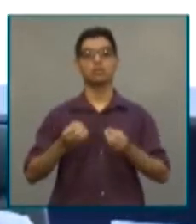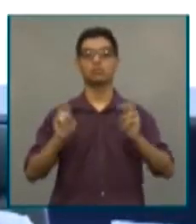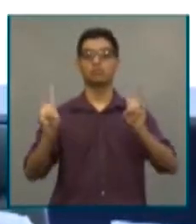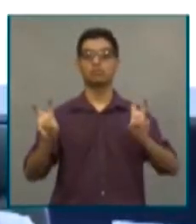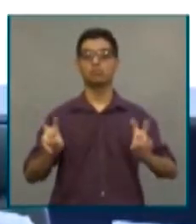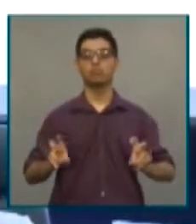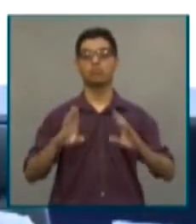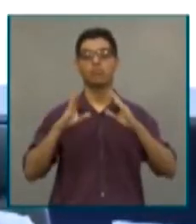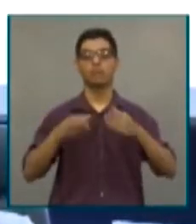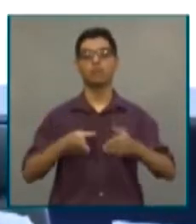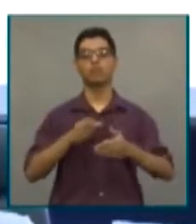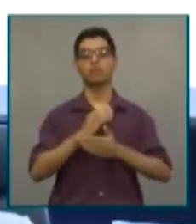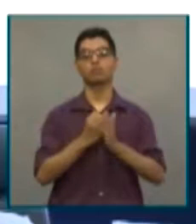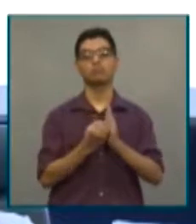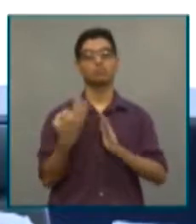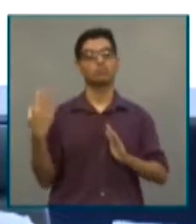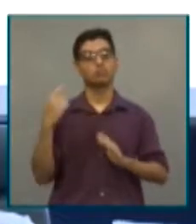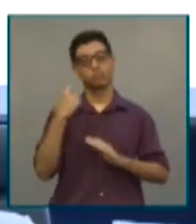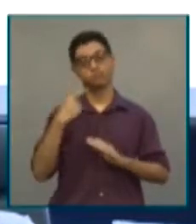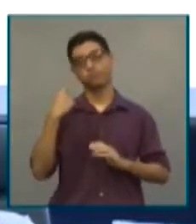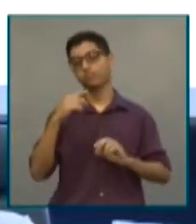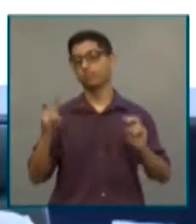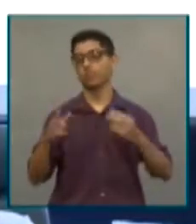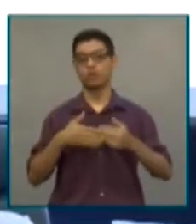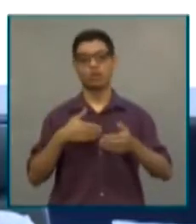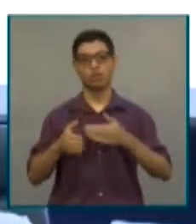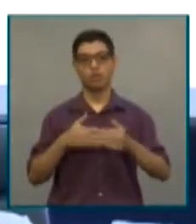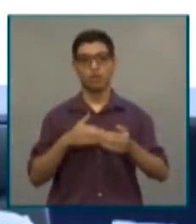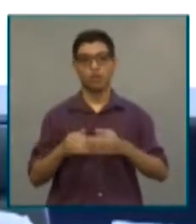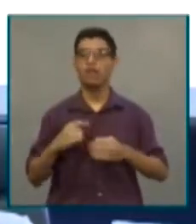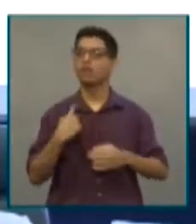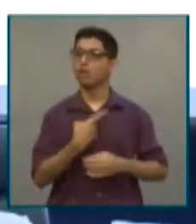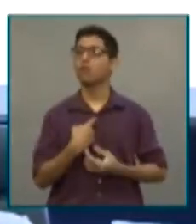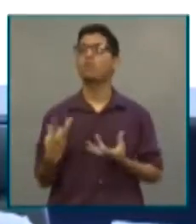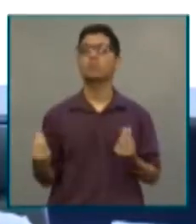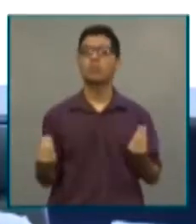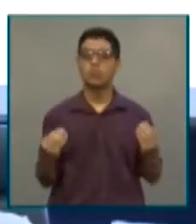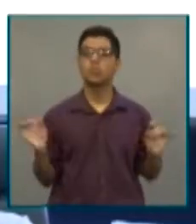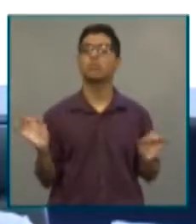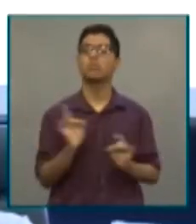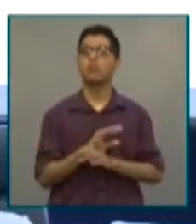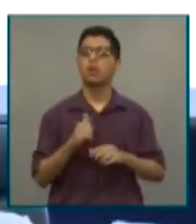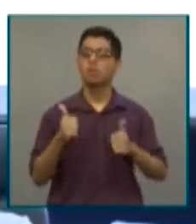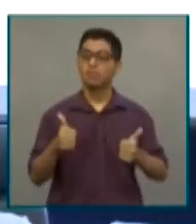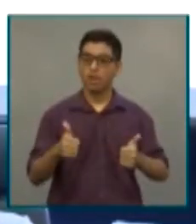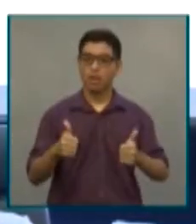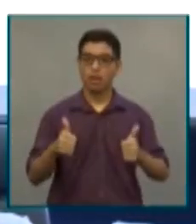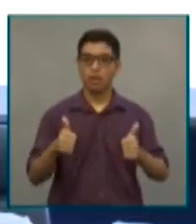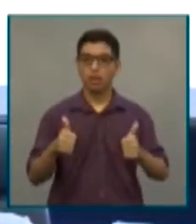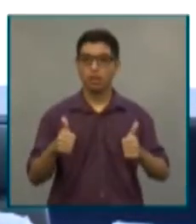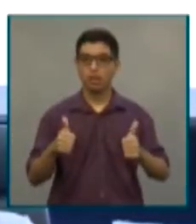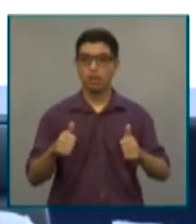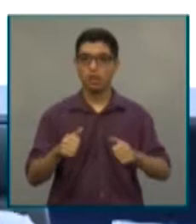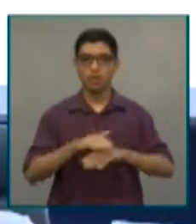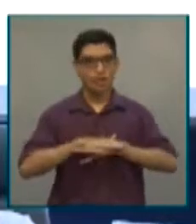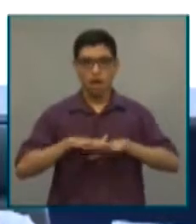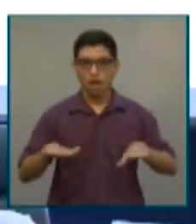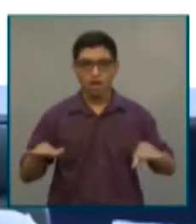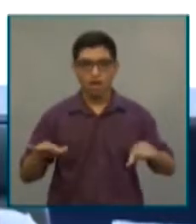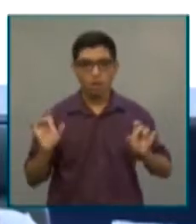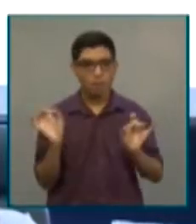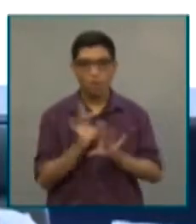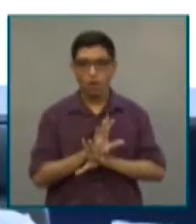feito muito, mas há muito mais a ser feito. Especialmente no interior do Estado. Por exemplo, a odontologia, antes